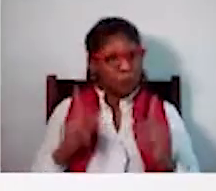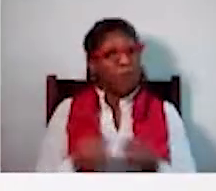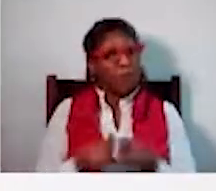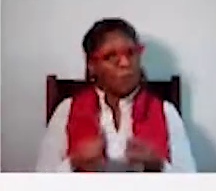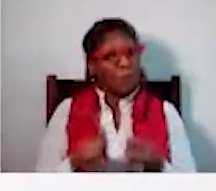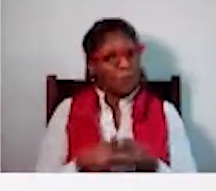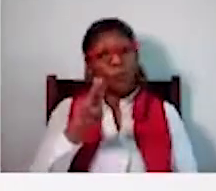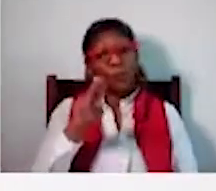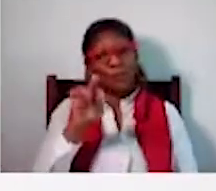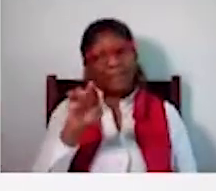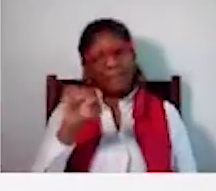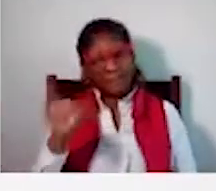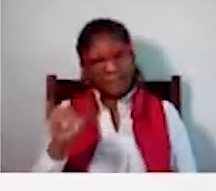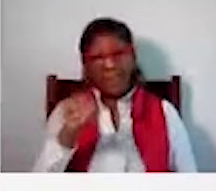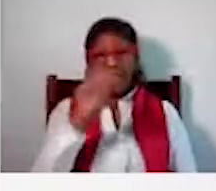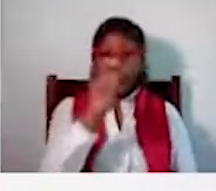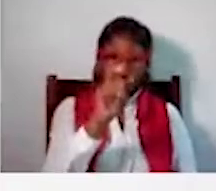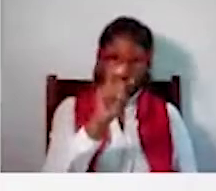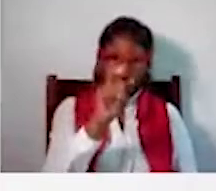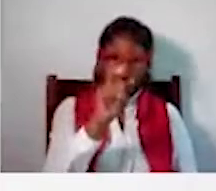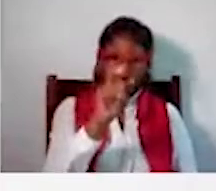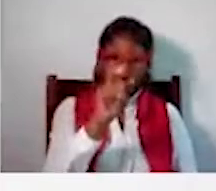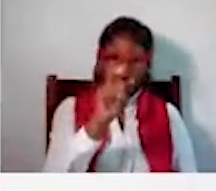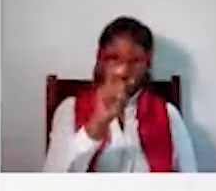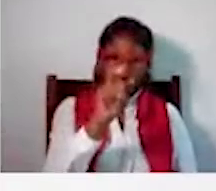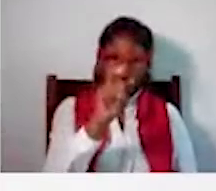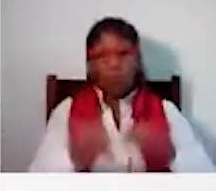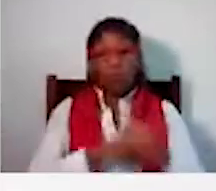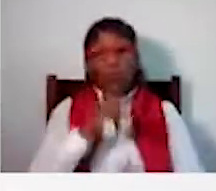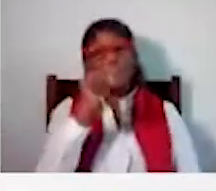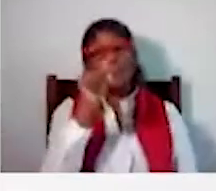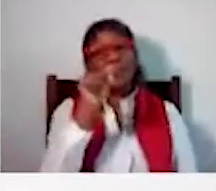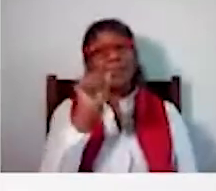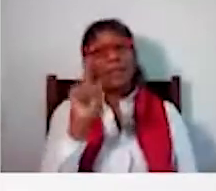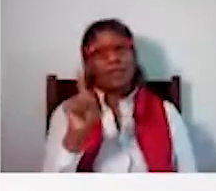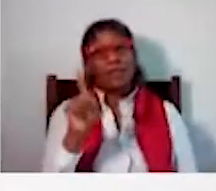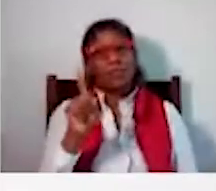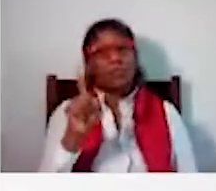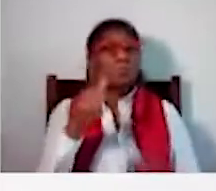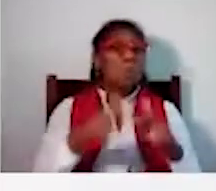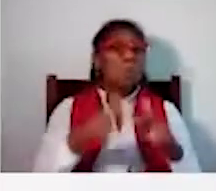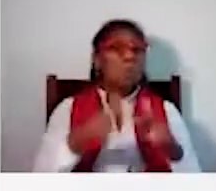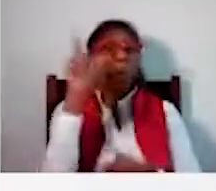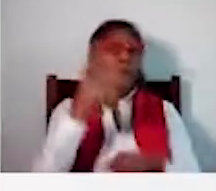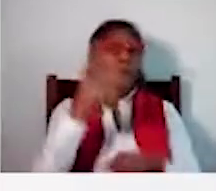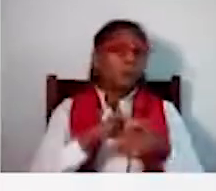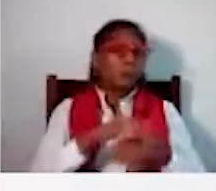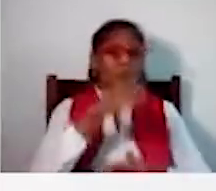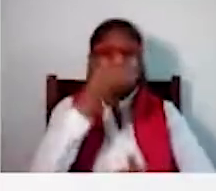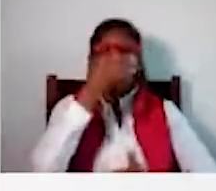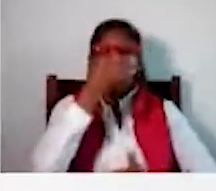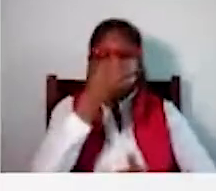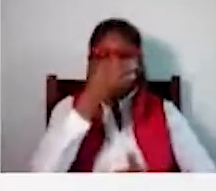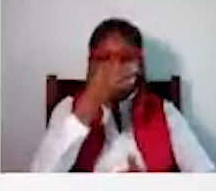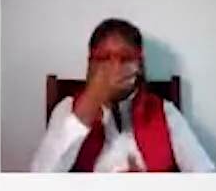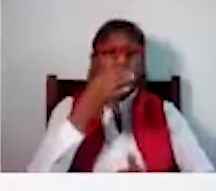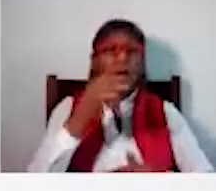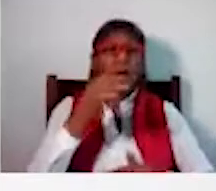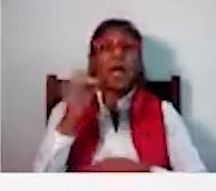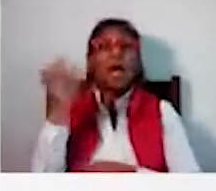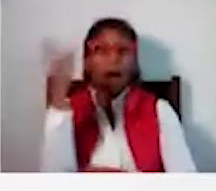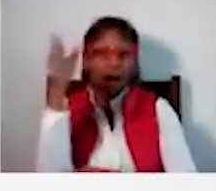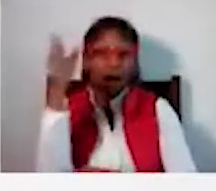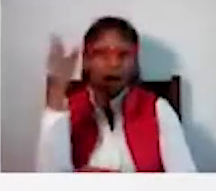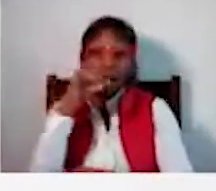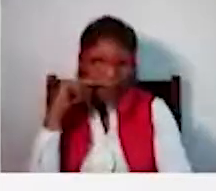eram 55, foi para 71, o delta, a variação de 29%. Bandeira laranja, portanto.